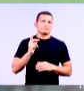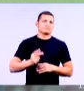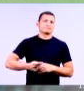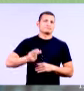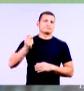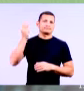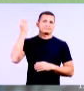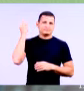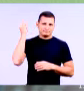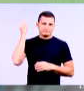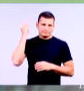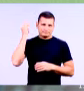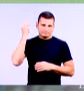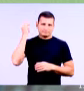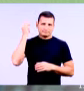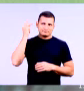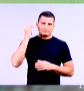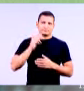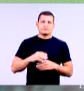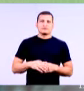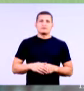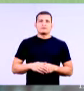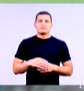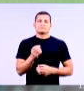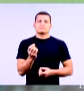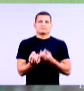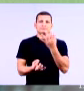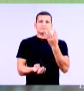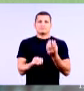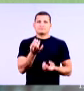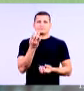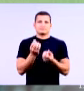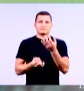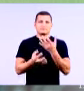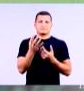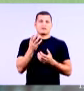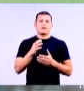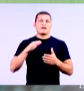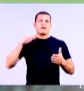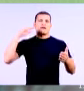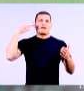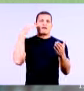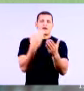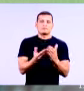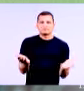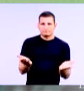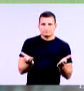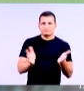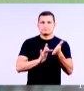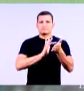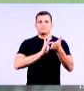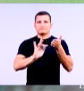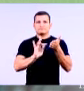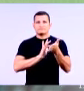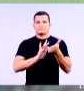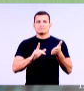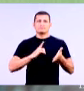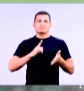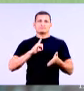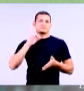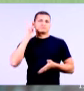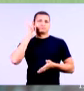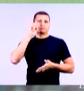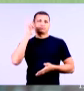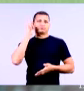Ou seja, desde os sinais de fumaça até os smartphones, uma longa estrada foi